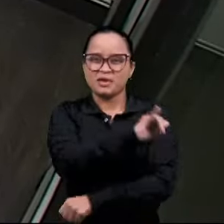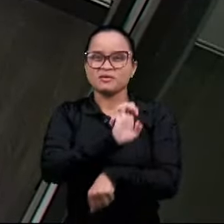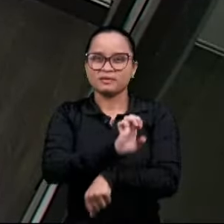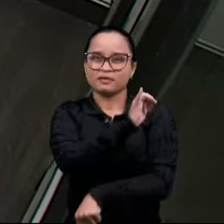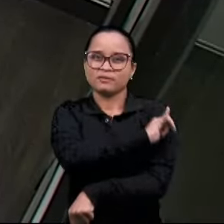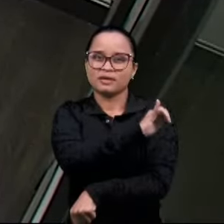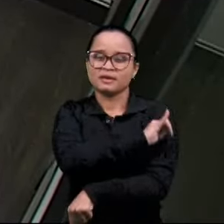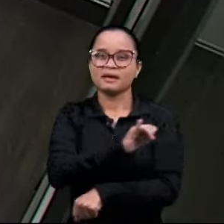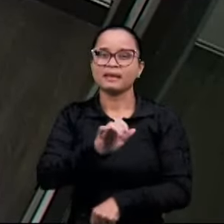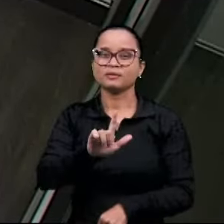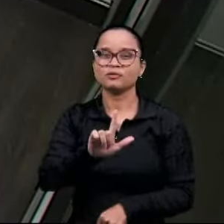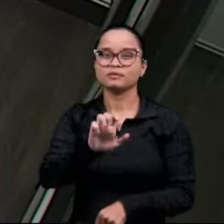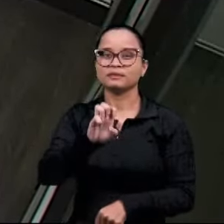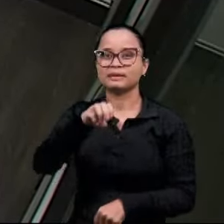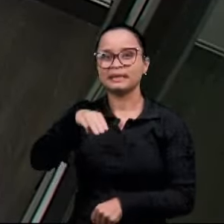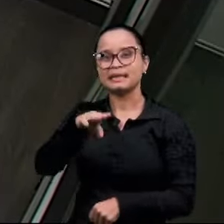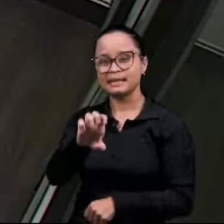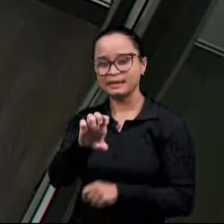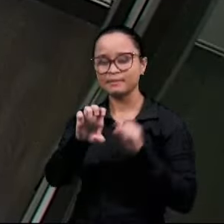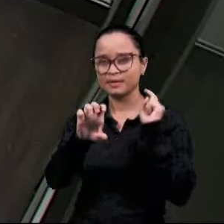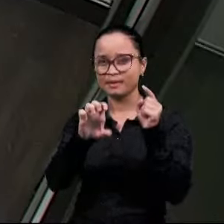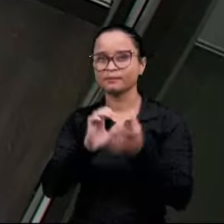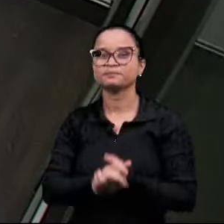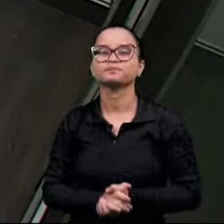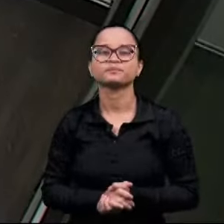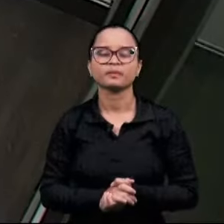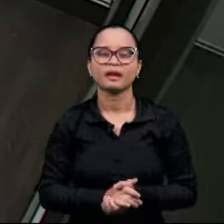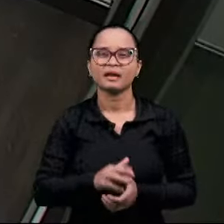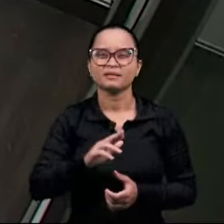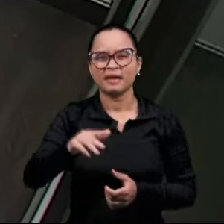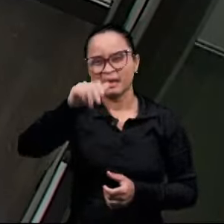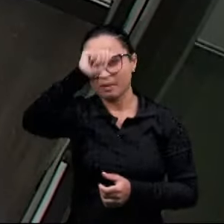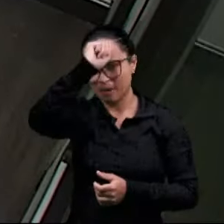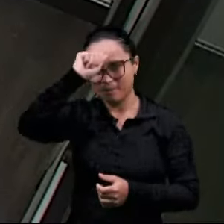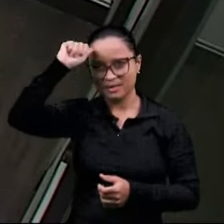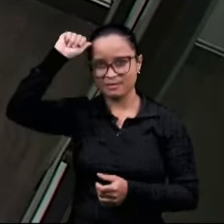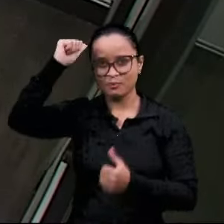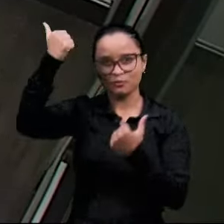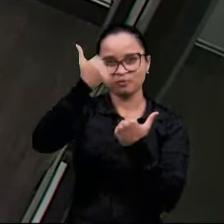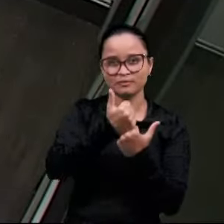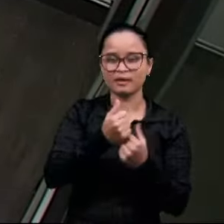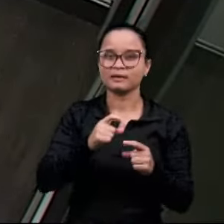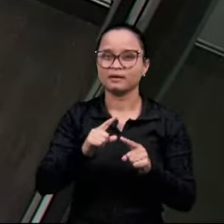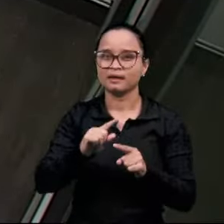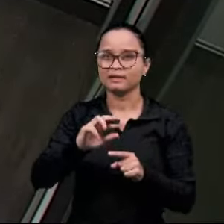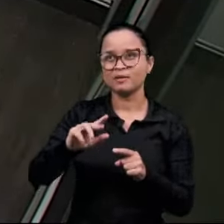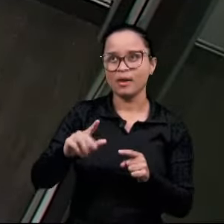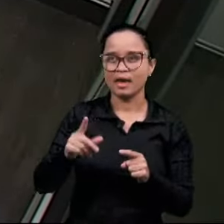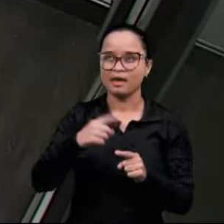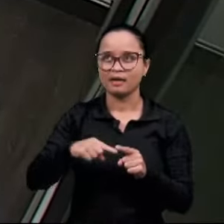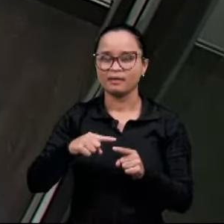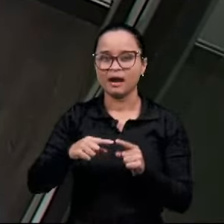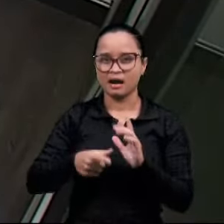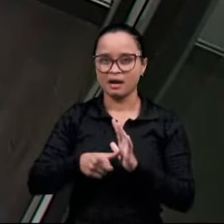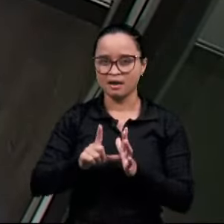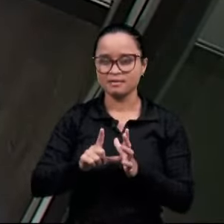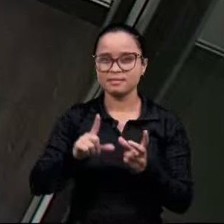substituí Amadeu, né? Ah, é? Não foi bem Amadeu, o Walter Baba substituiu Amadeu e eu entrei depois do Walter